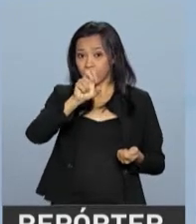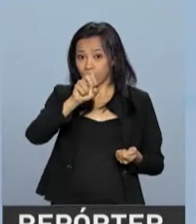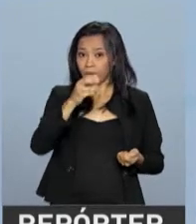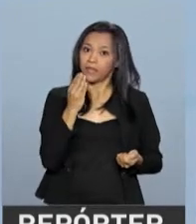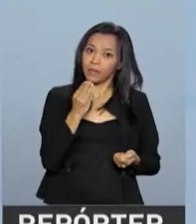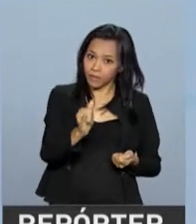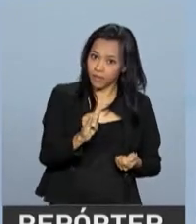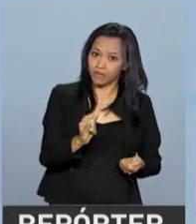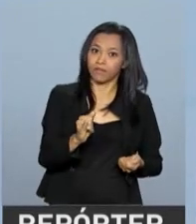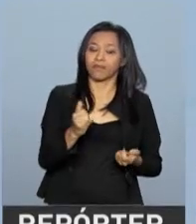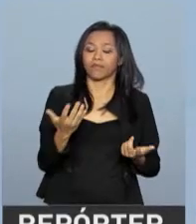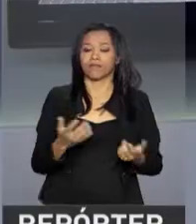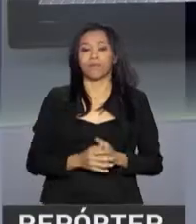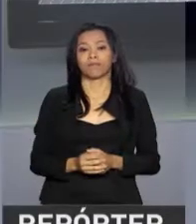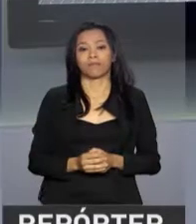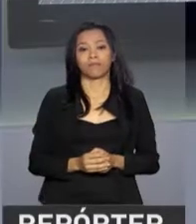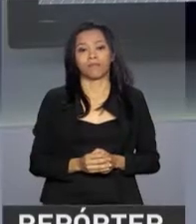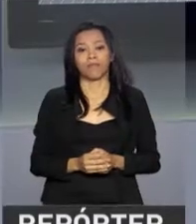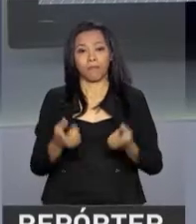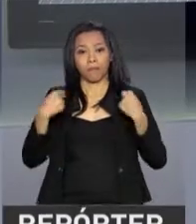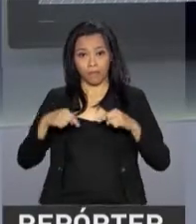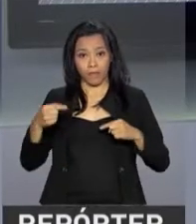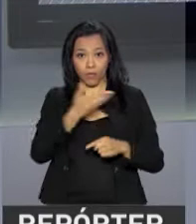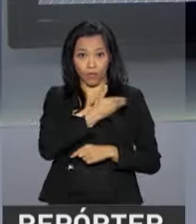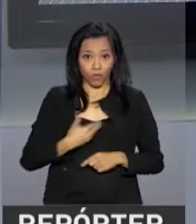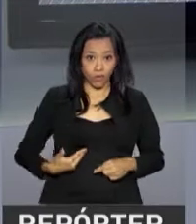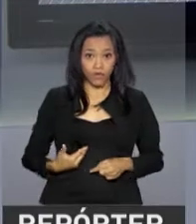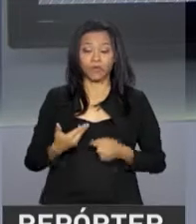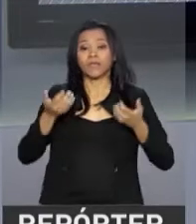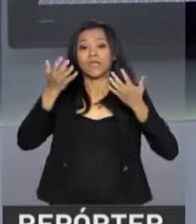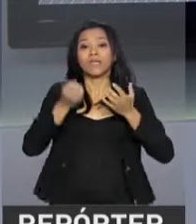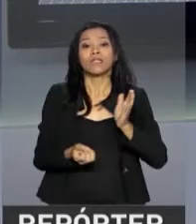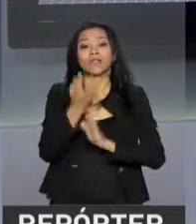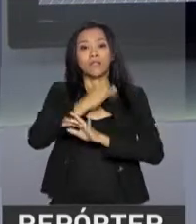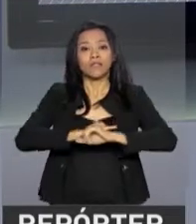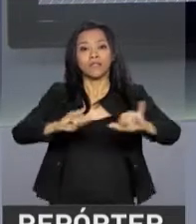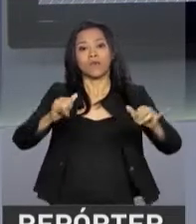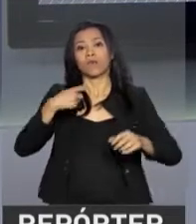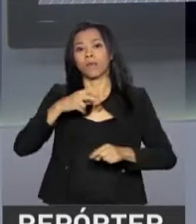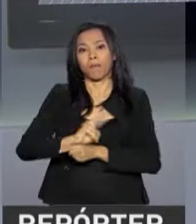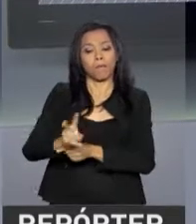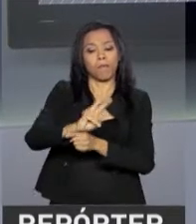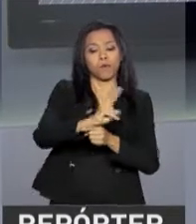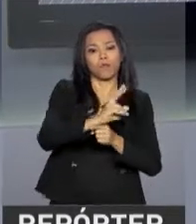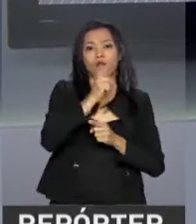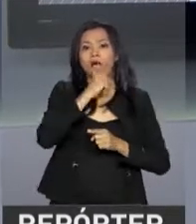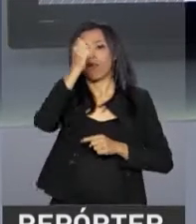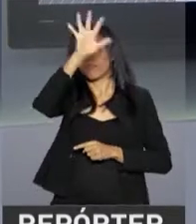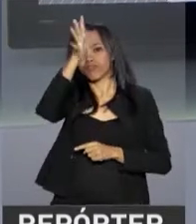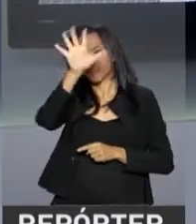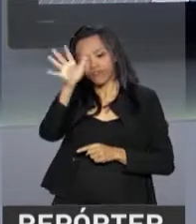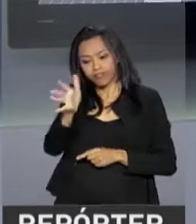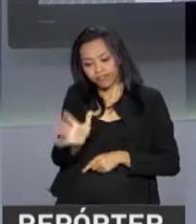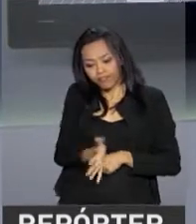bilhões que normalmente colocamos na saúde o governo lançou um programa para monitorar a costa brasileira a iniciativa vai permitir